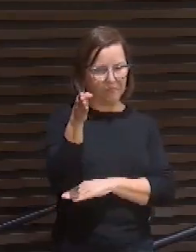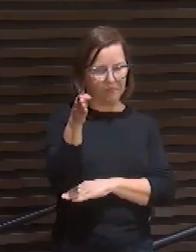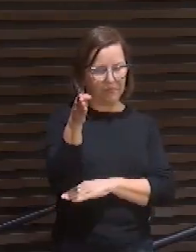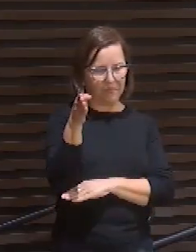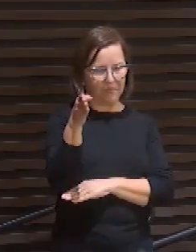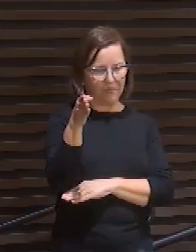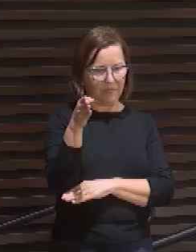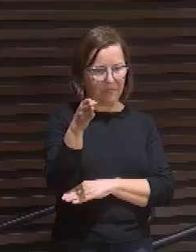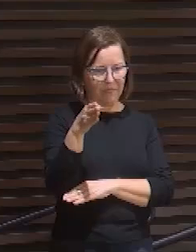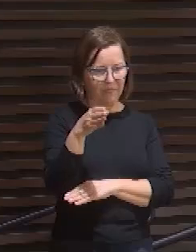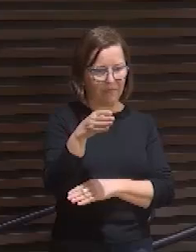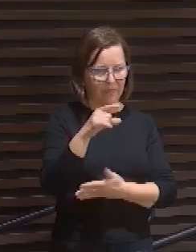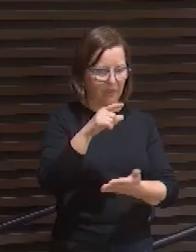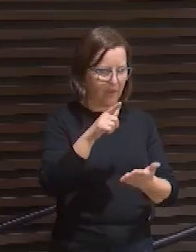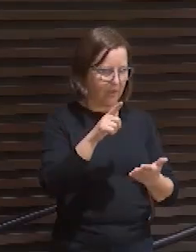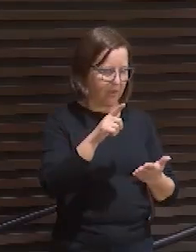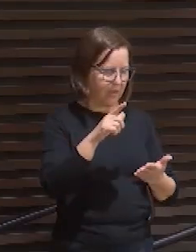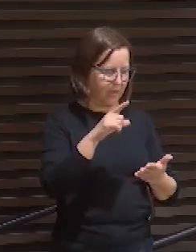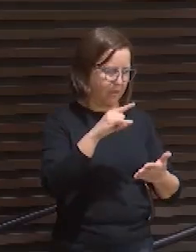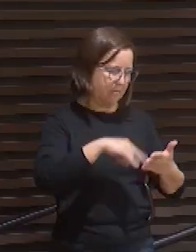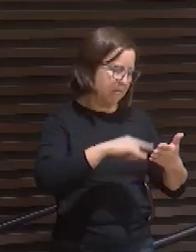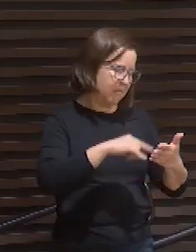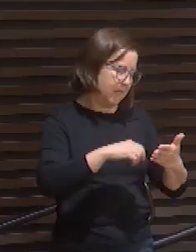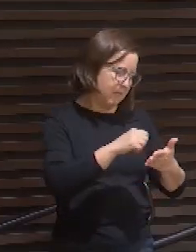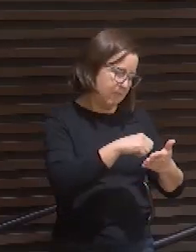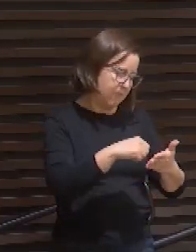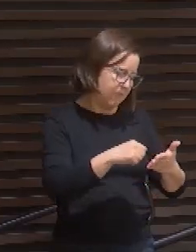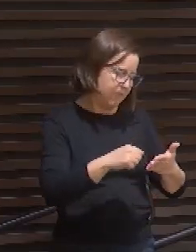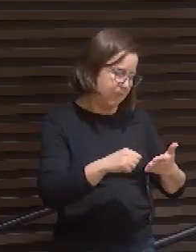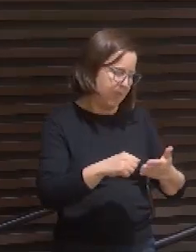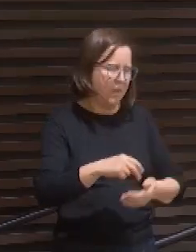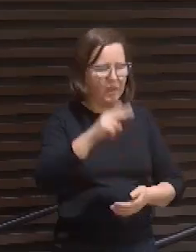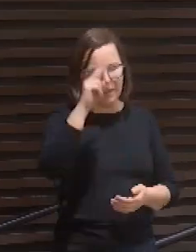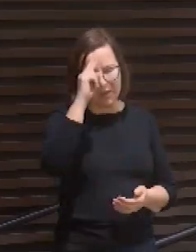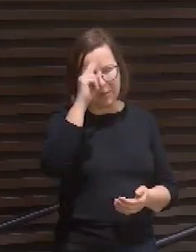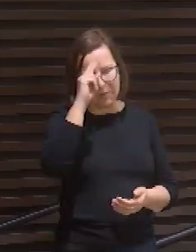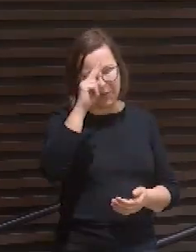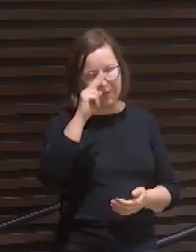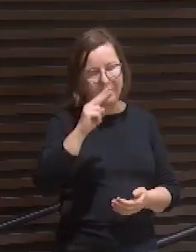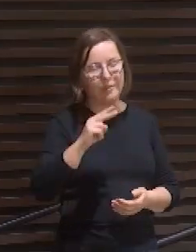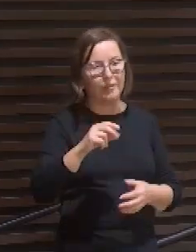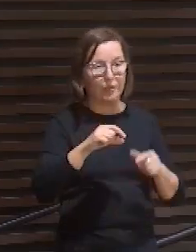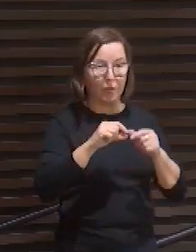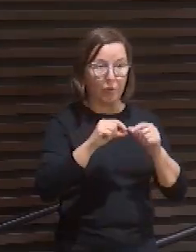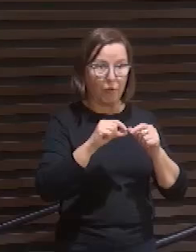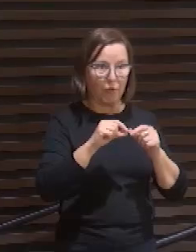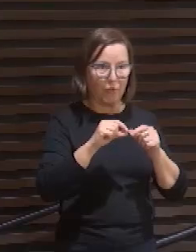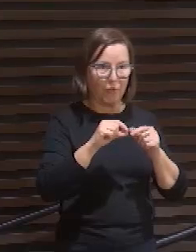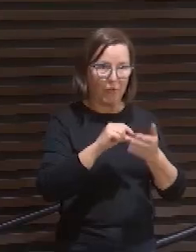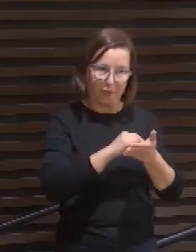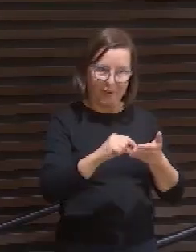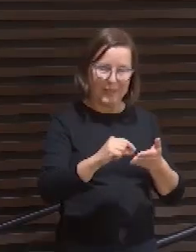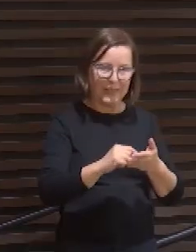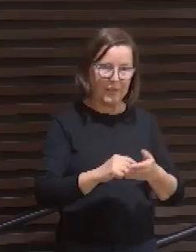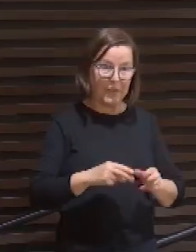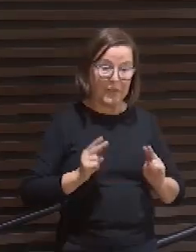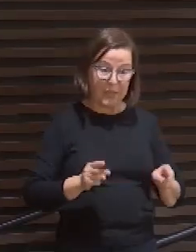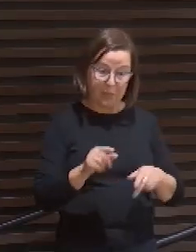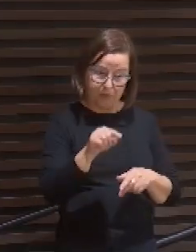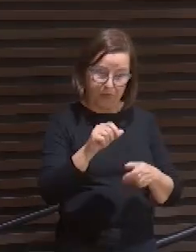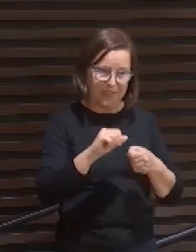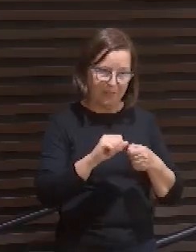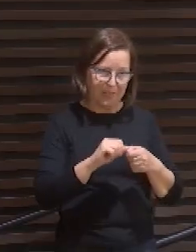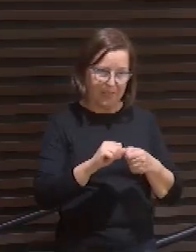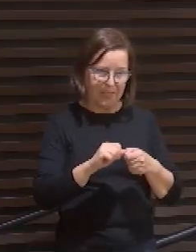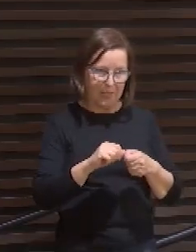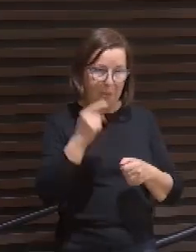terminou de preencher e a voz veio. Todas as vezes que fizerdes a um desses meus pequeninos